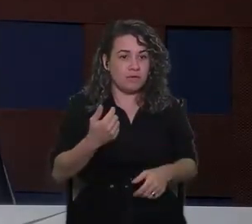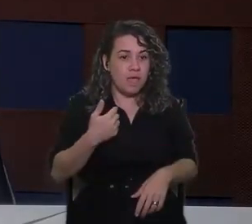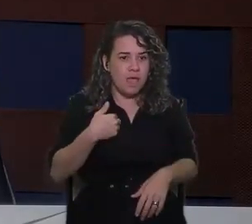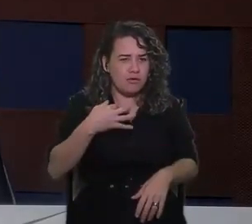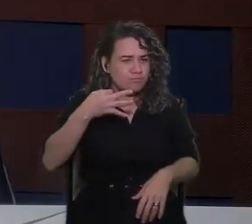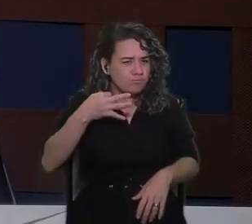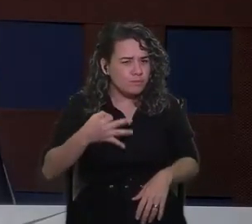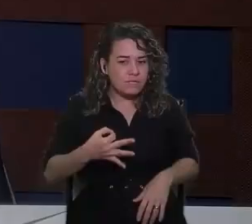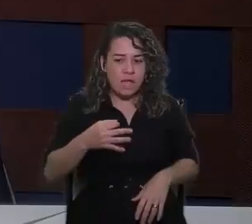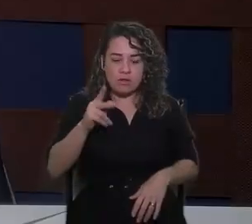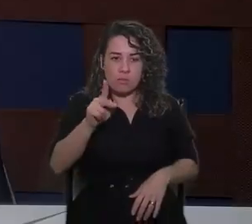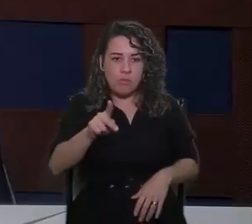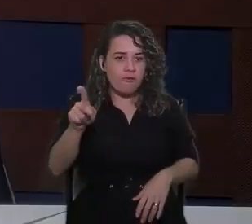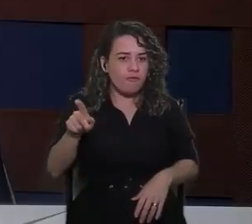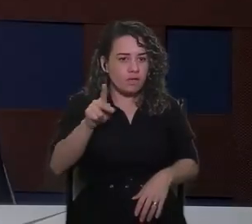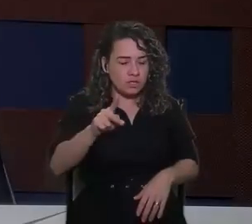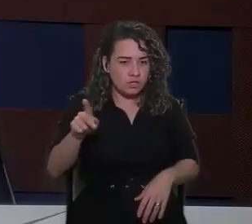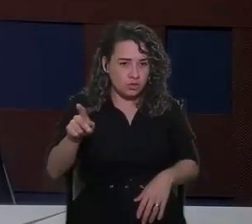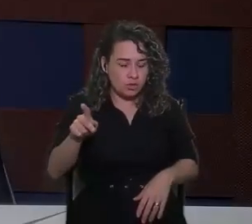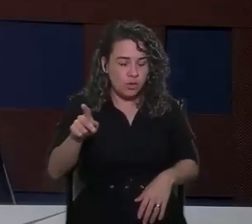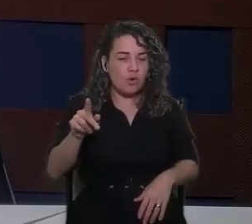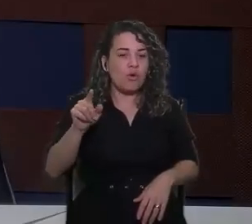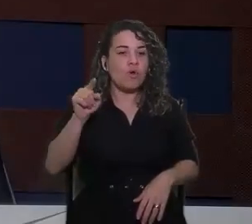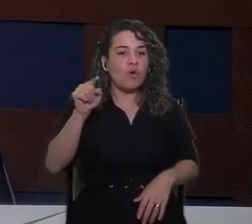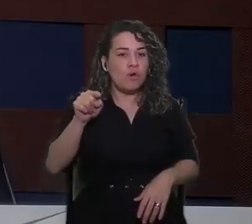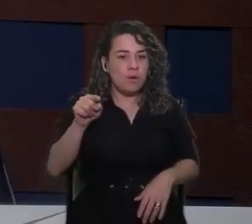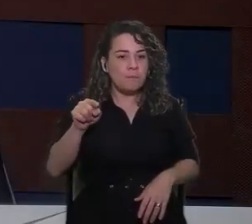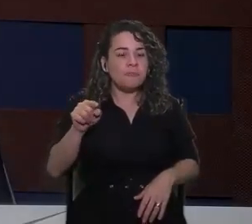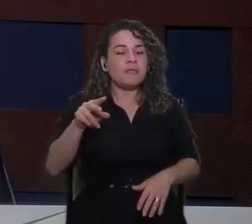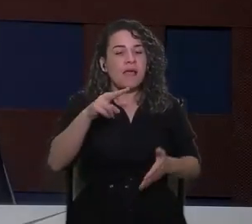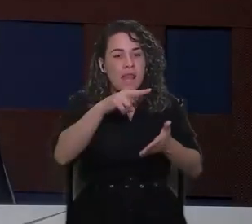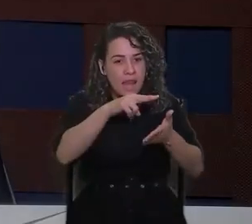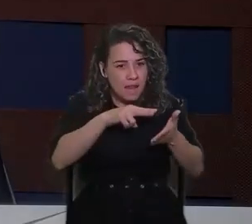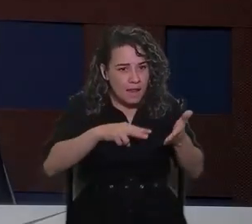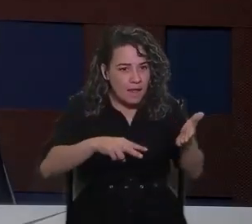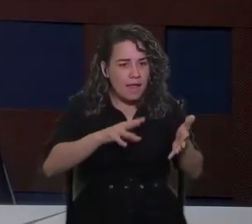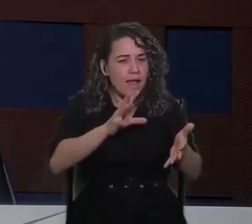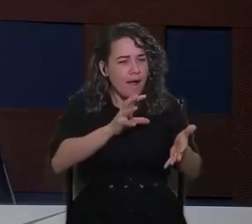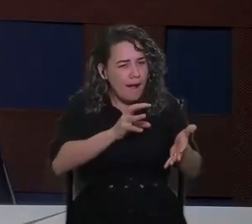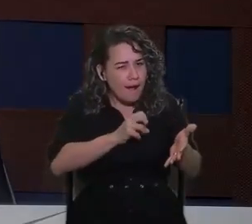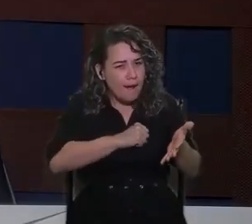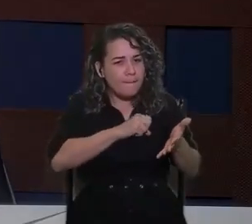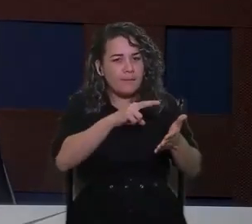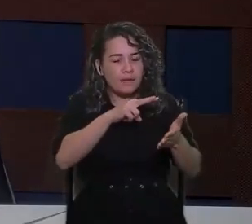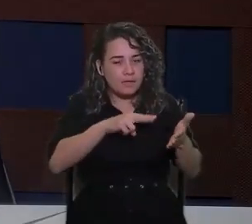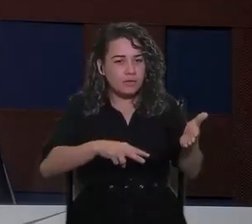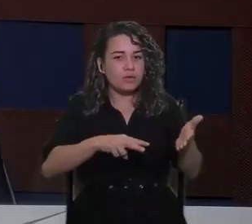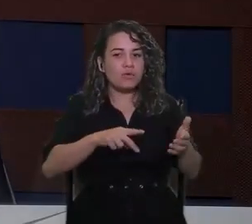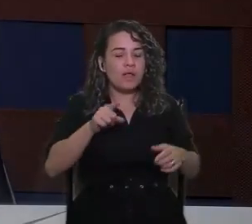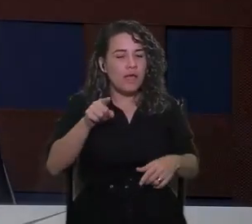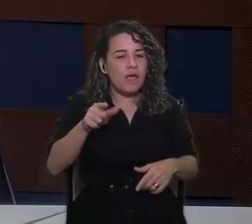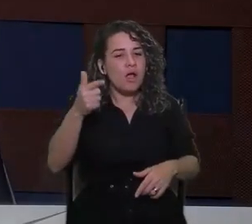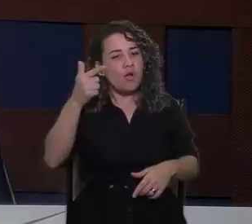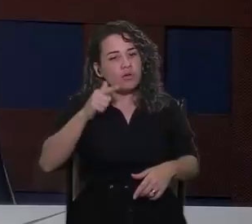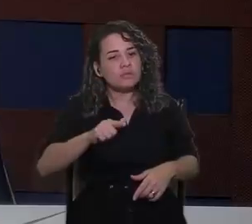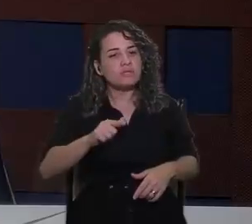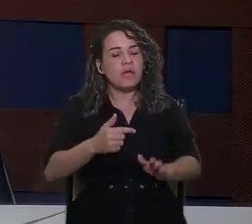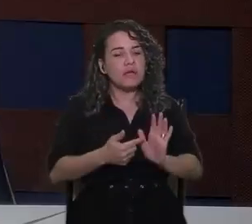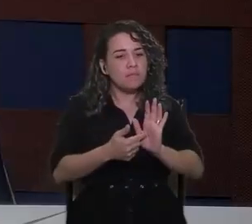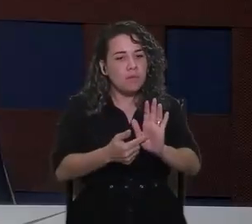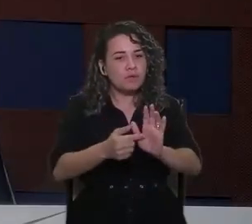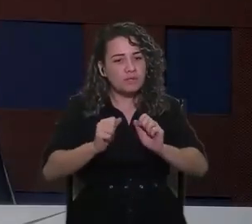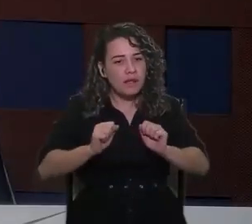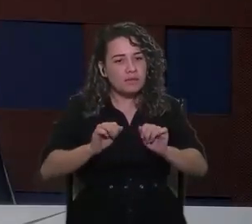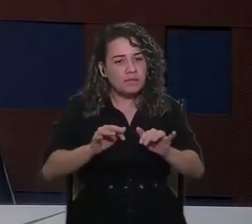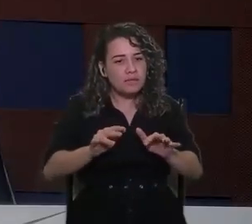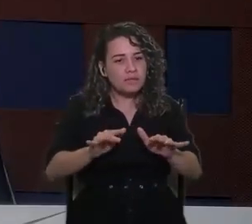leem, que são apaixonados pela leitura e que conseguem transmitir para as crianças essa